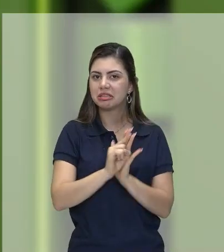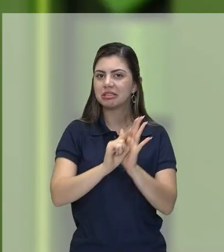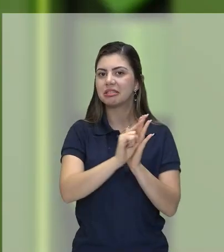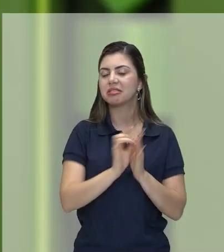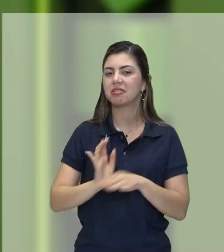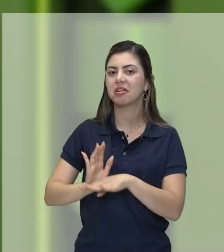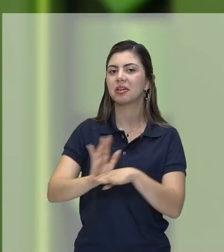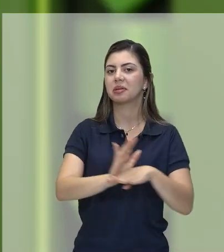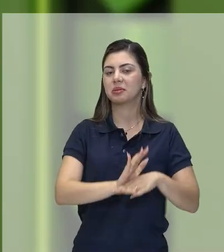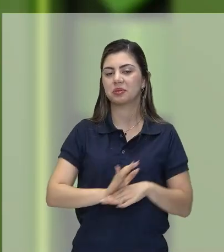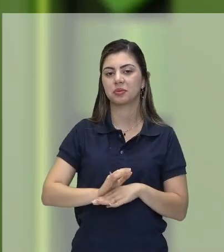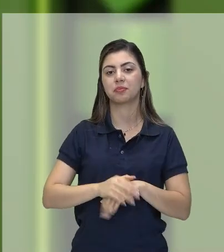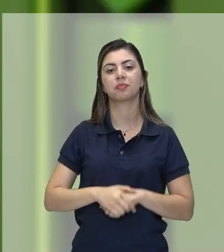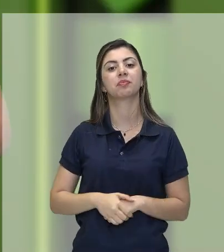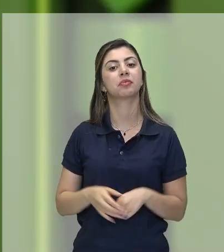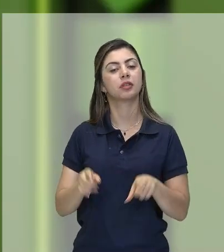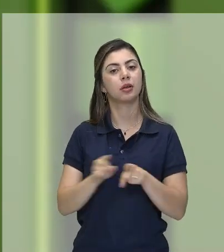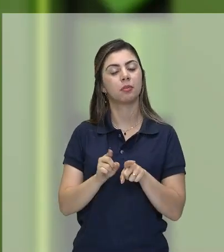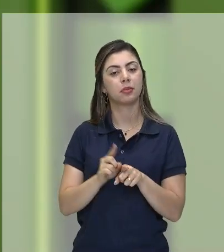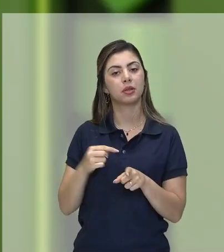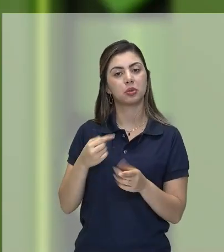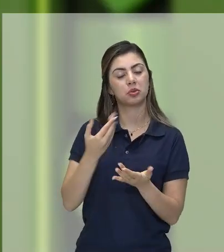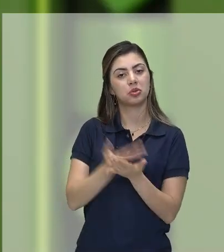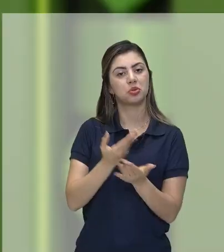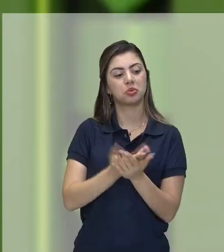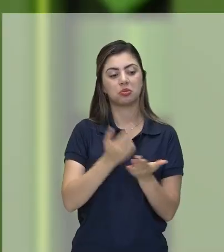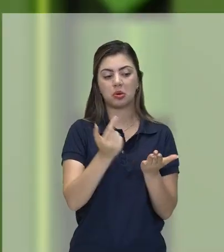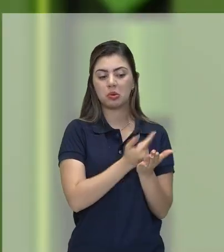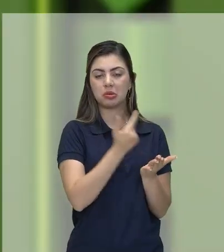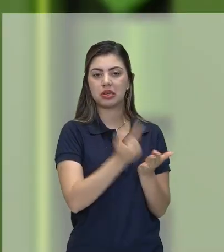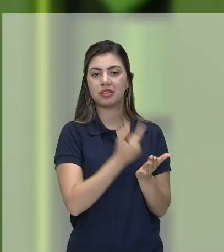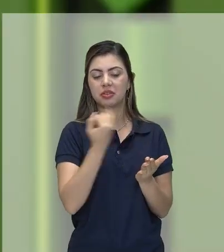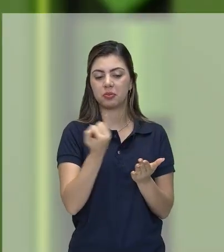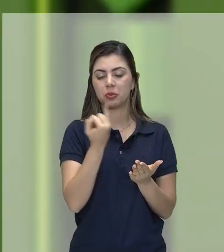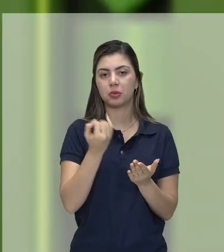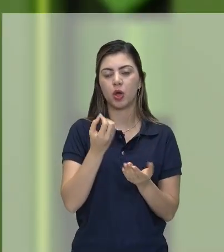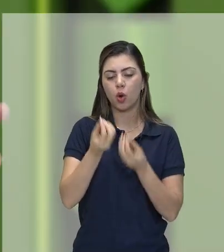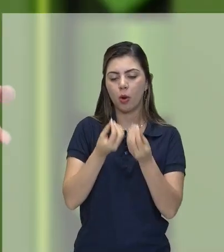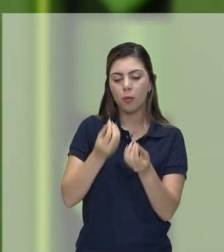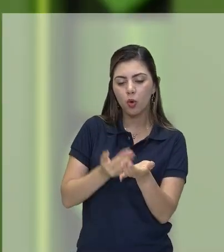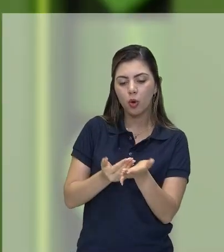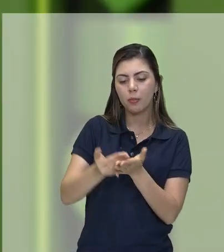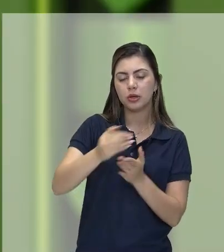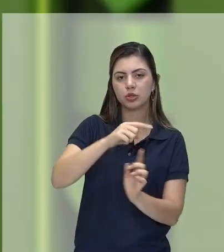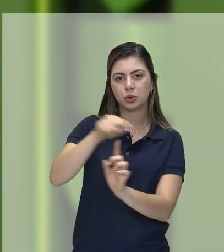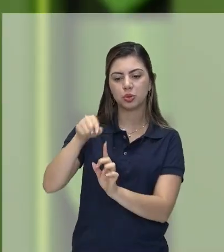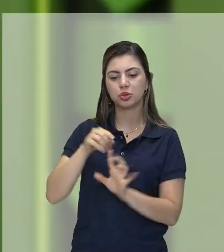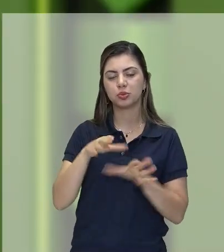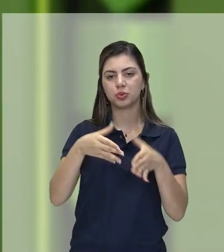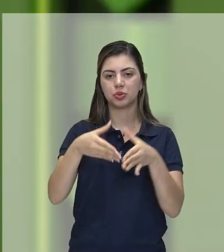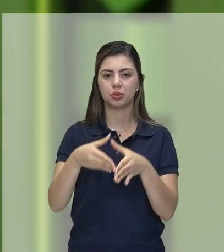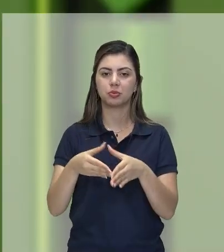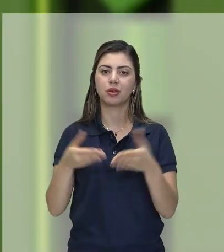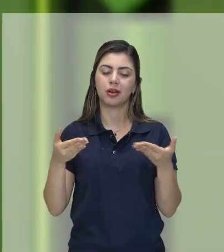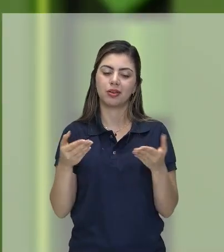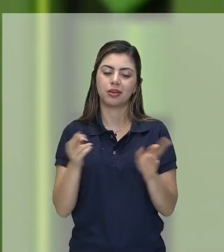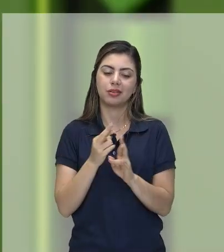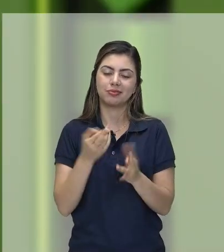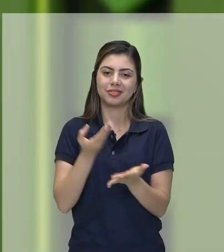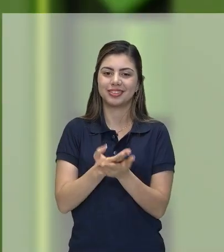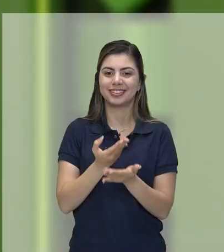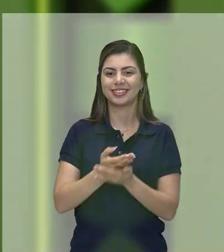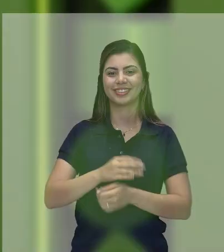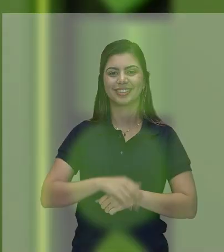que inclusive a gente observou o livro bem importante, Origem das Espécies, que está relacionado com a nossa aula de hoje.